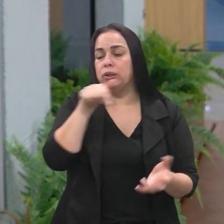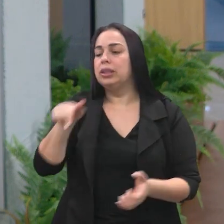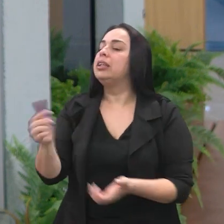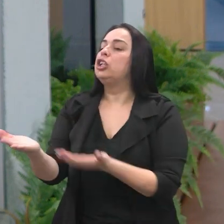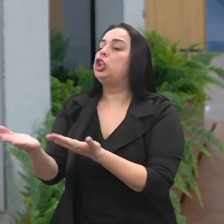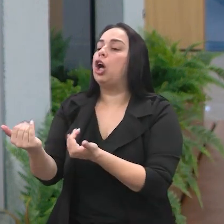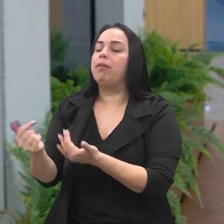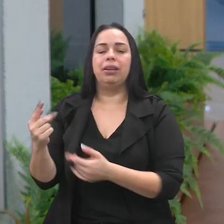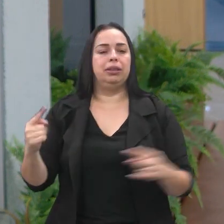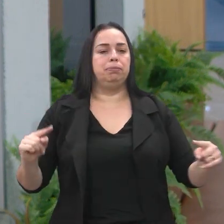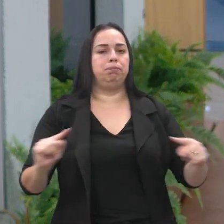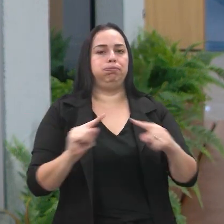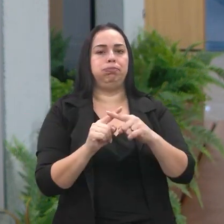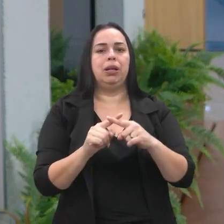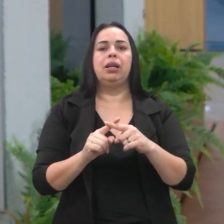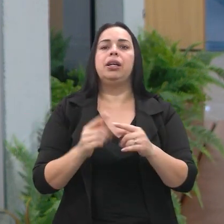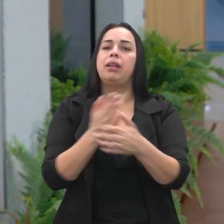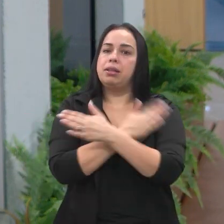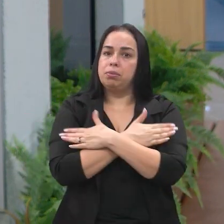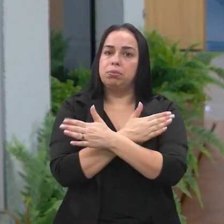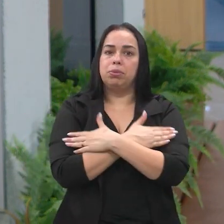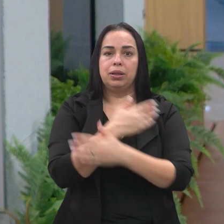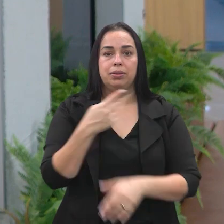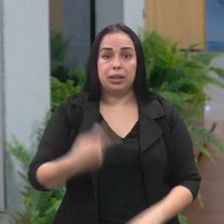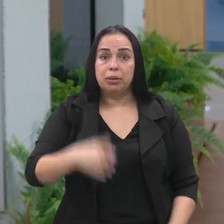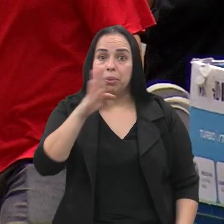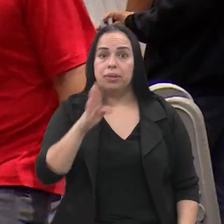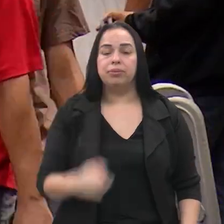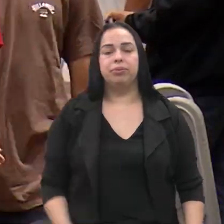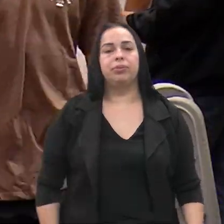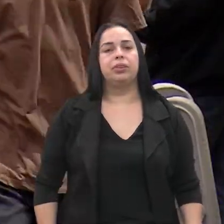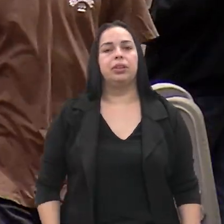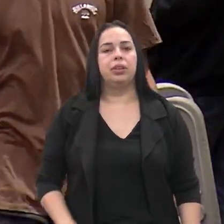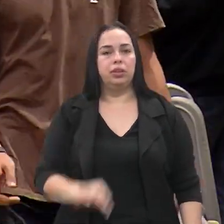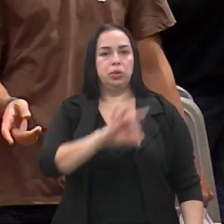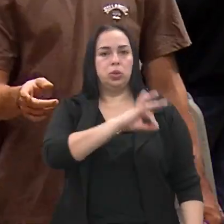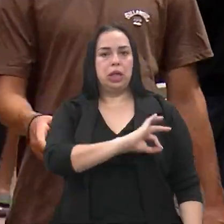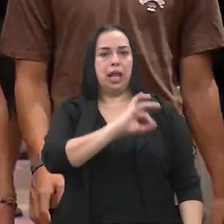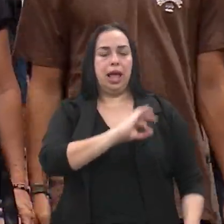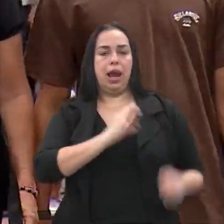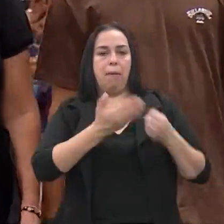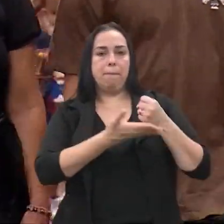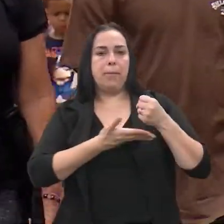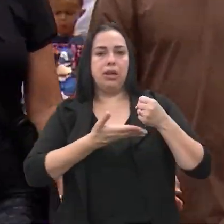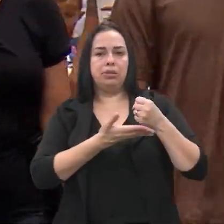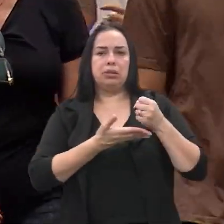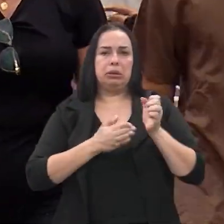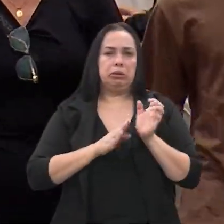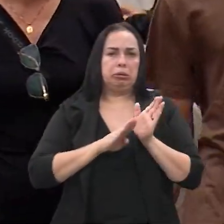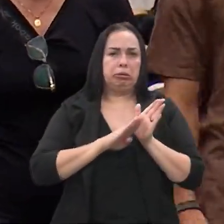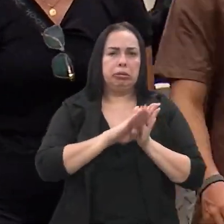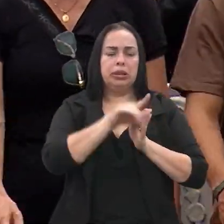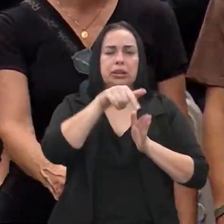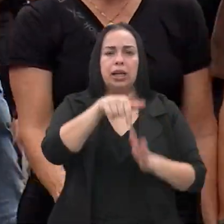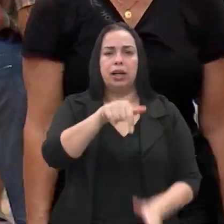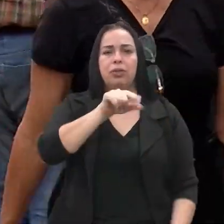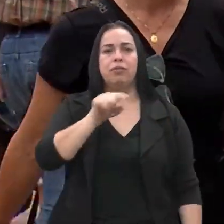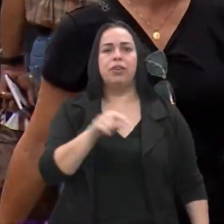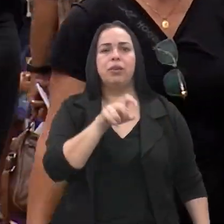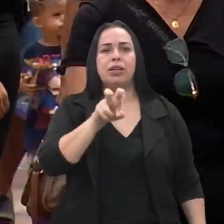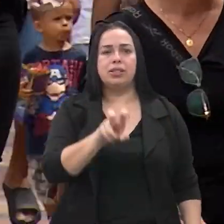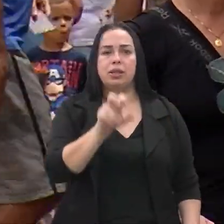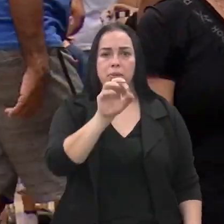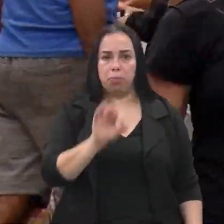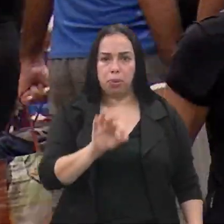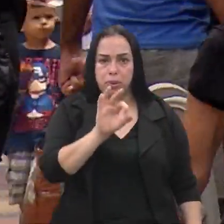também está procurando serviço. E há muitos desempregados no Brasil. Desde janeiro, o piso da aposentadoria no Brasil teve reajuste